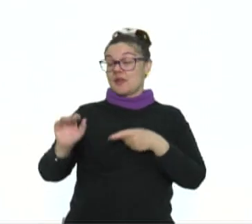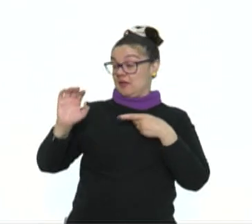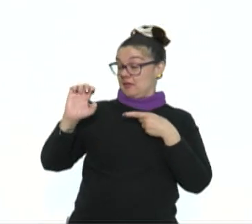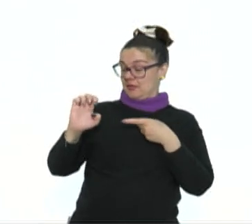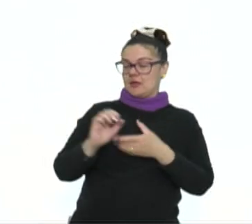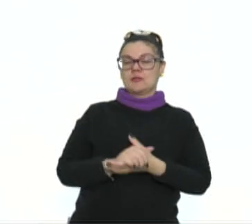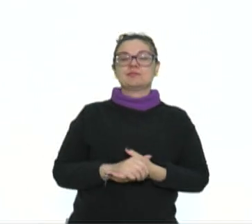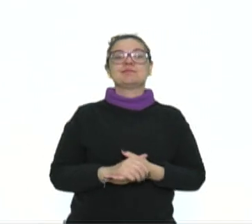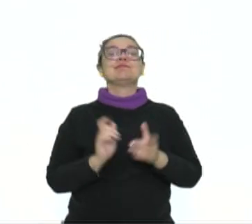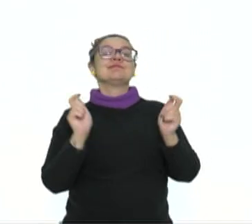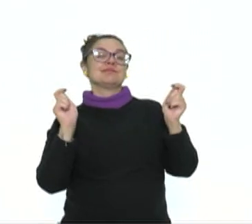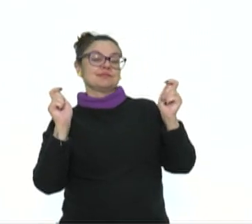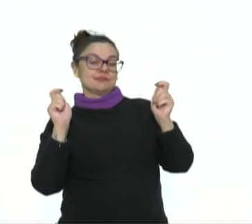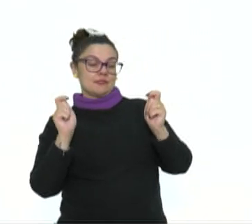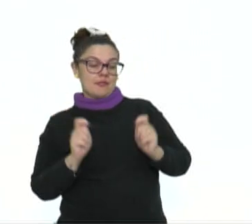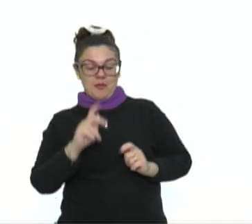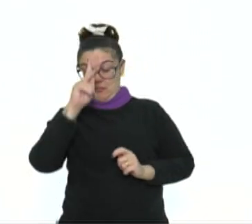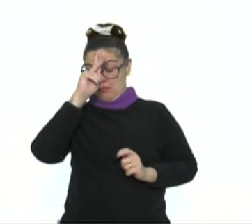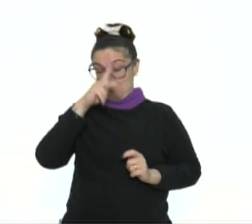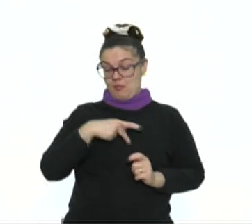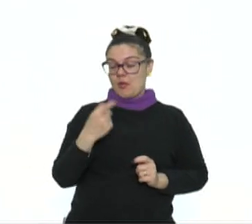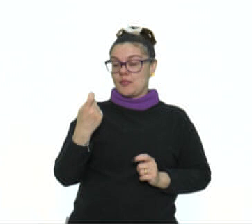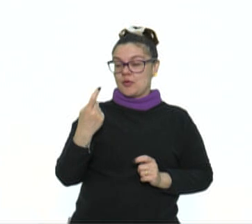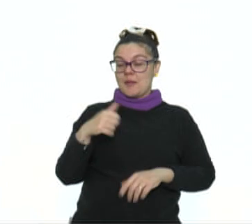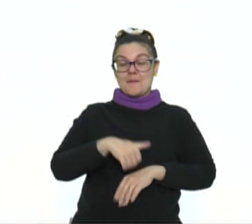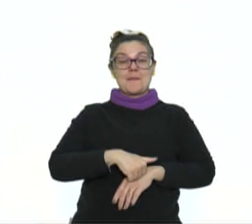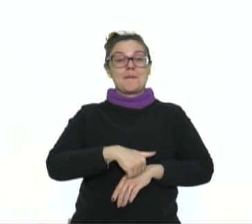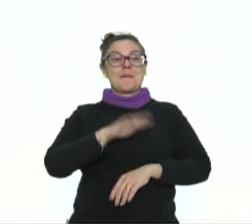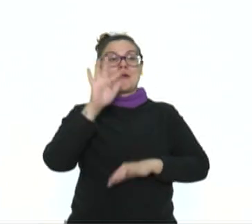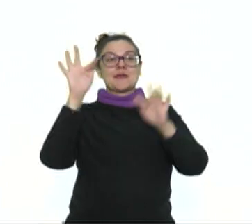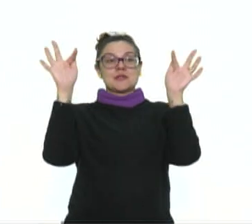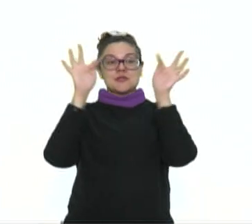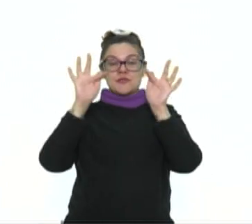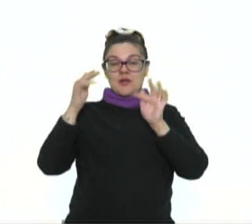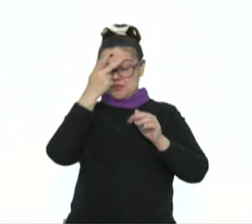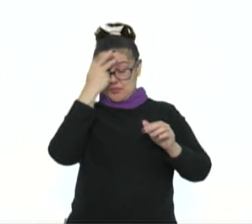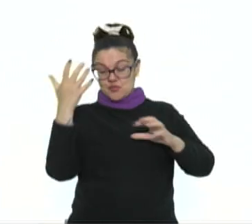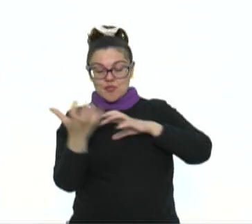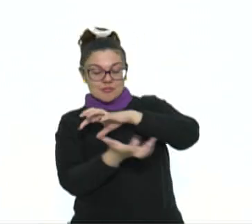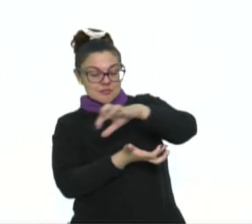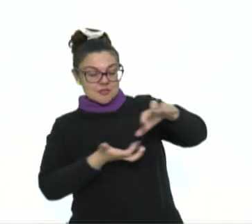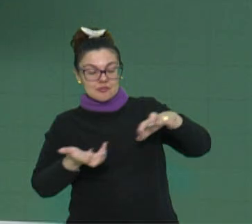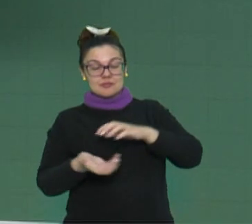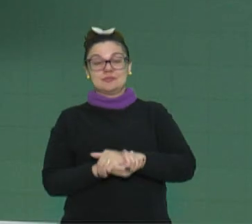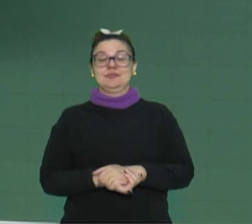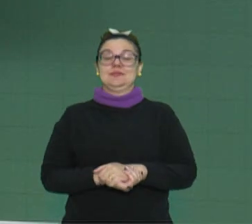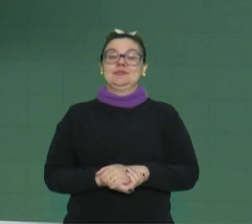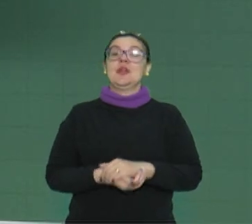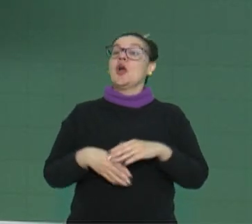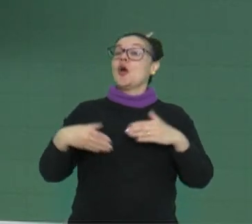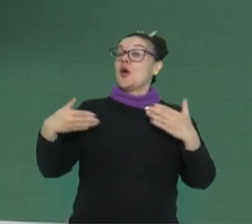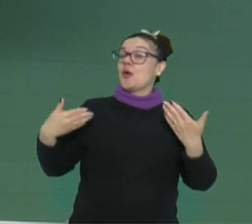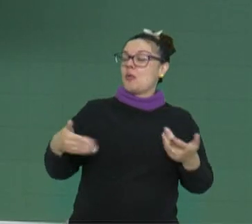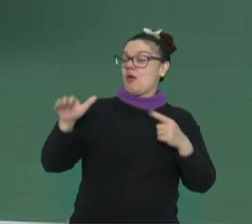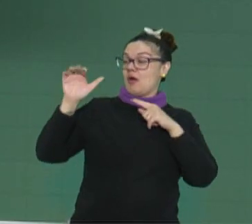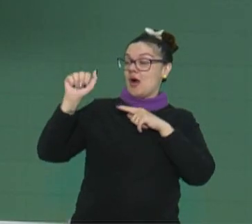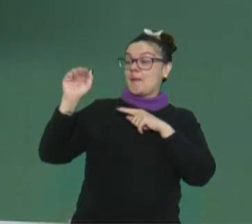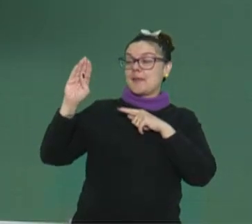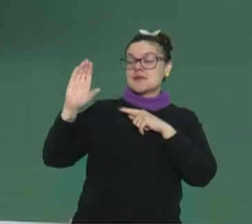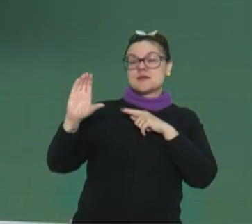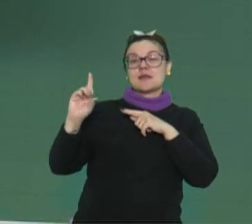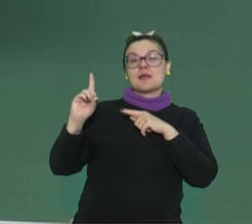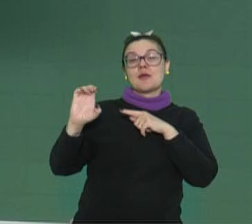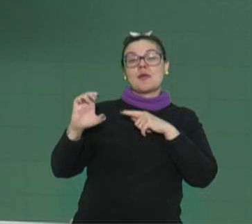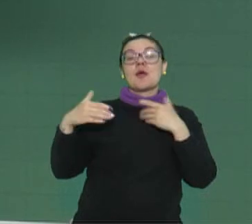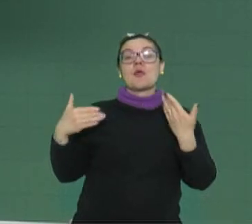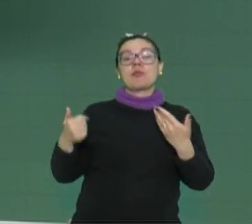que a ação individual produza a mais ampla felicidade para as pessoas envolvidas. Qual é a alternativa que tem mais a ver com a